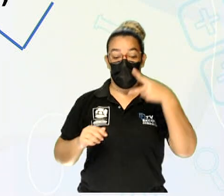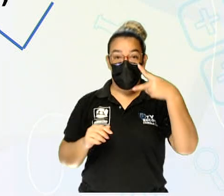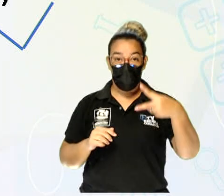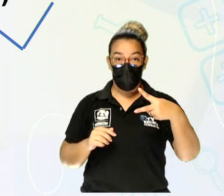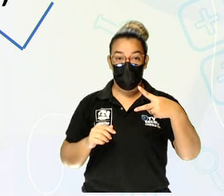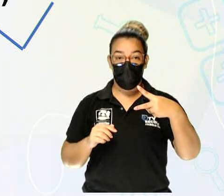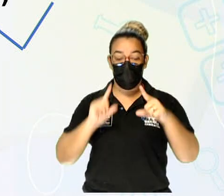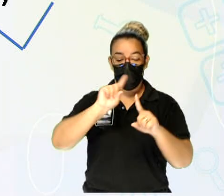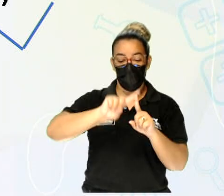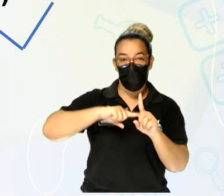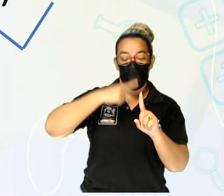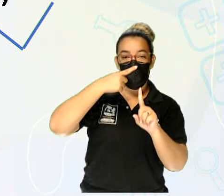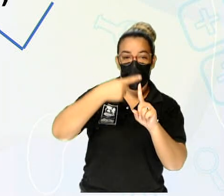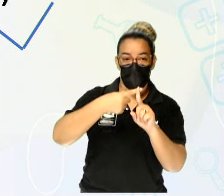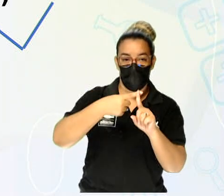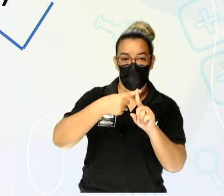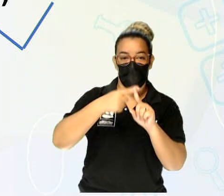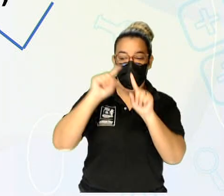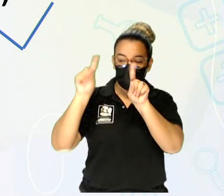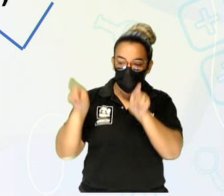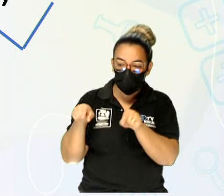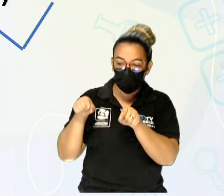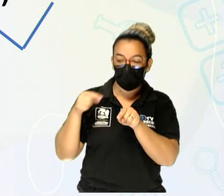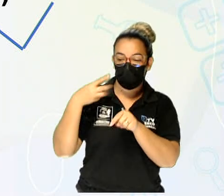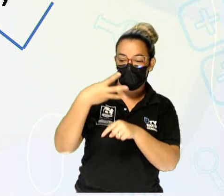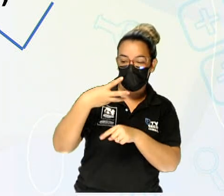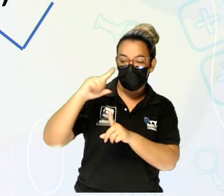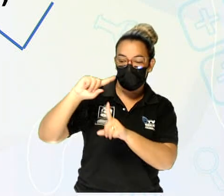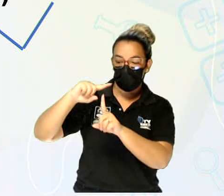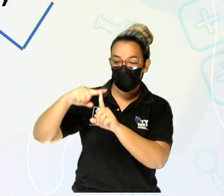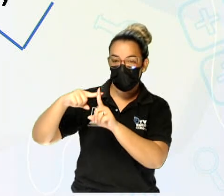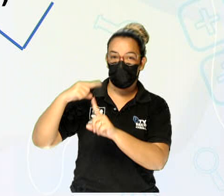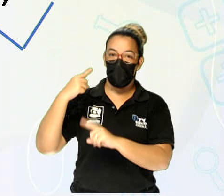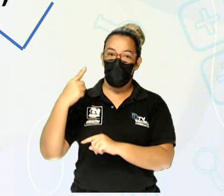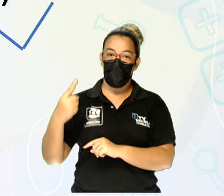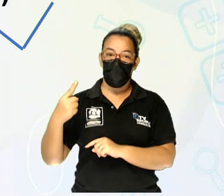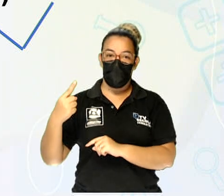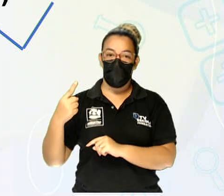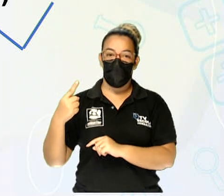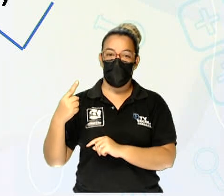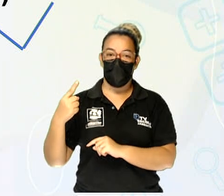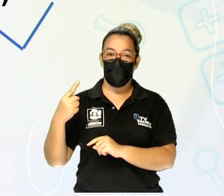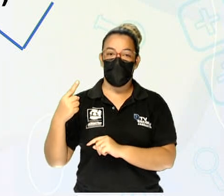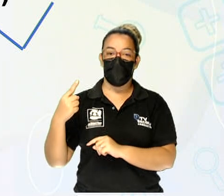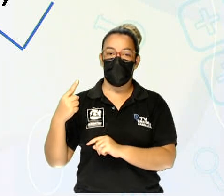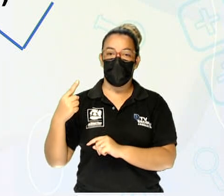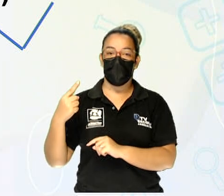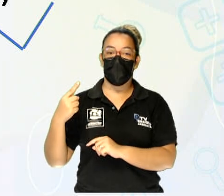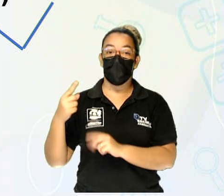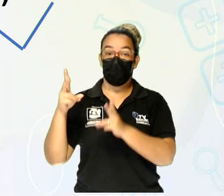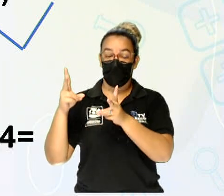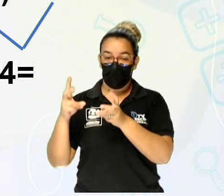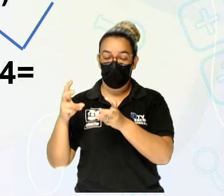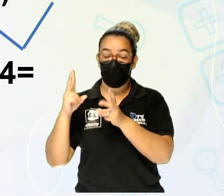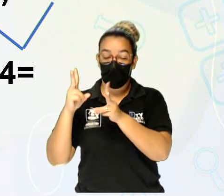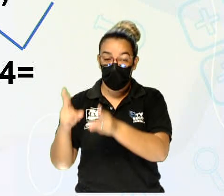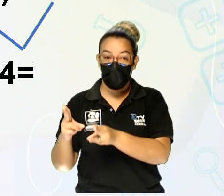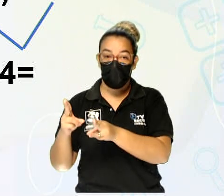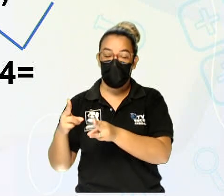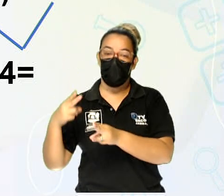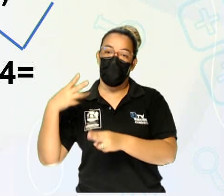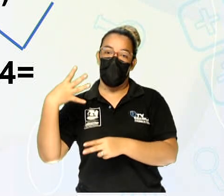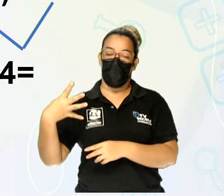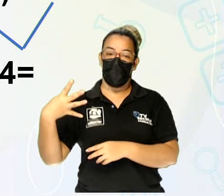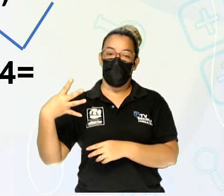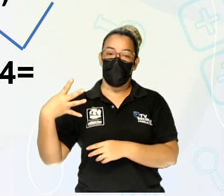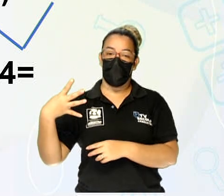2 mais, entre parênteses, 3 mais 1. Vou resolver primeiro entre parênteses. 3 mais 1,